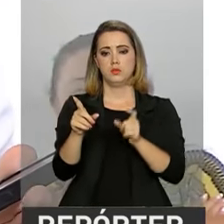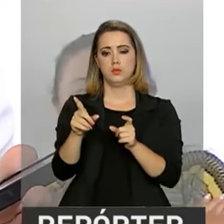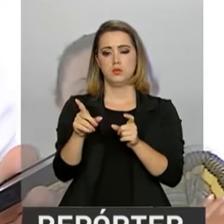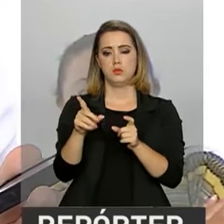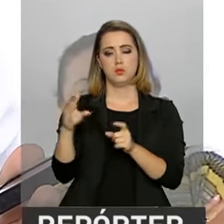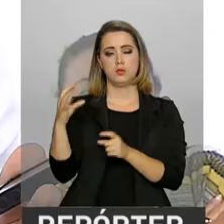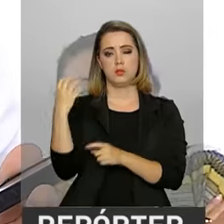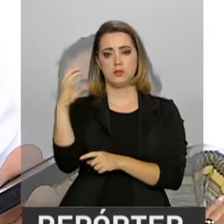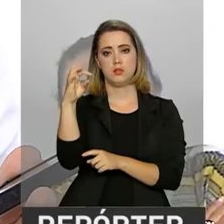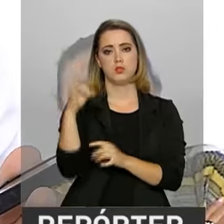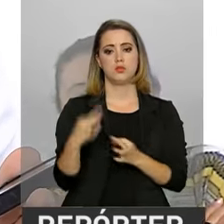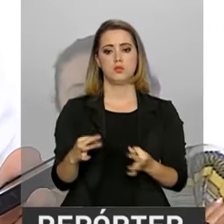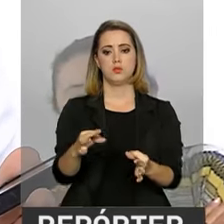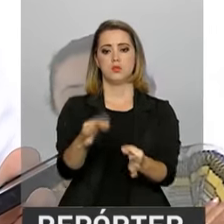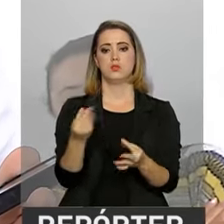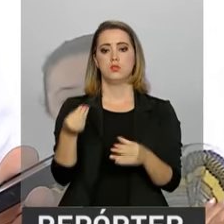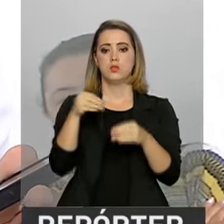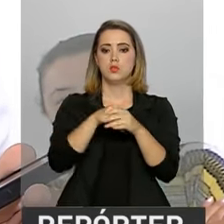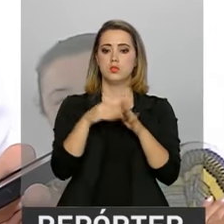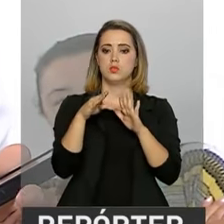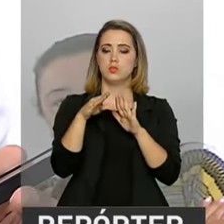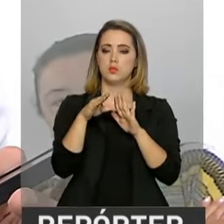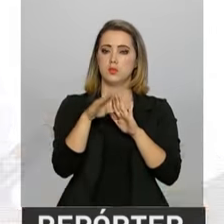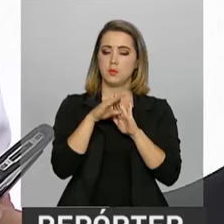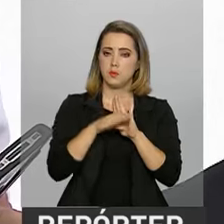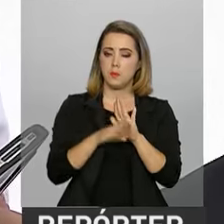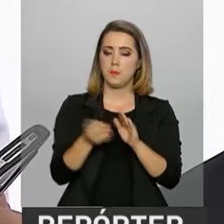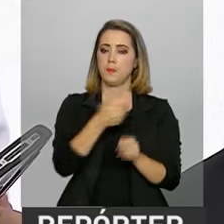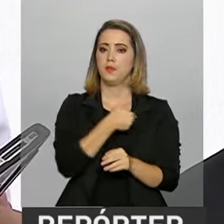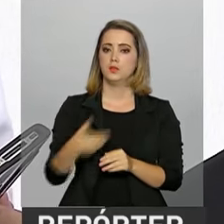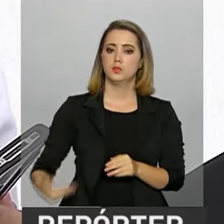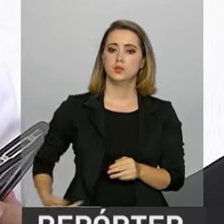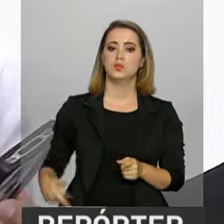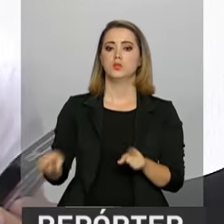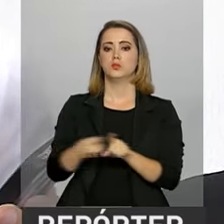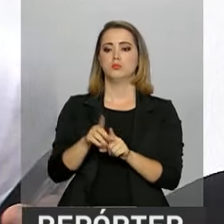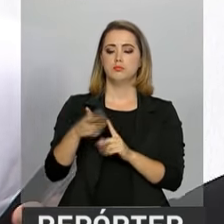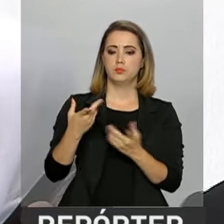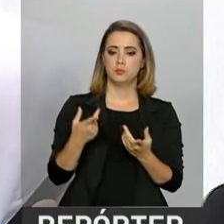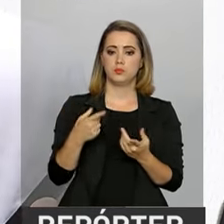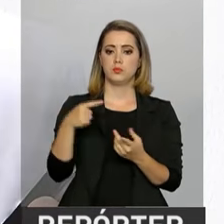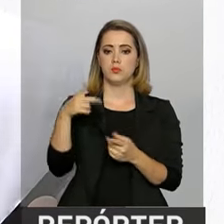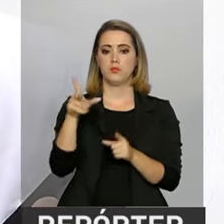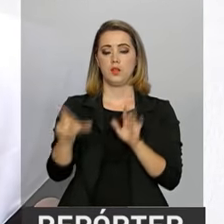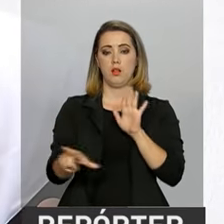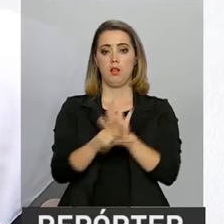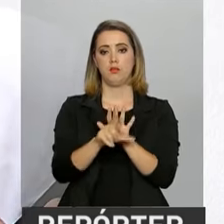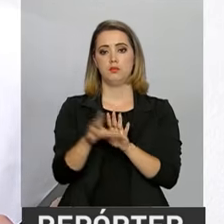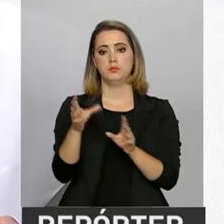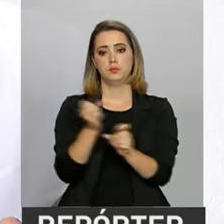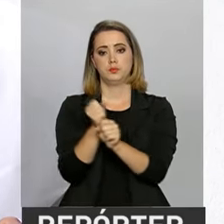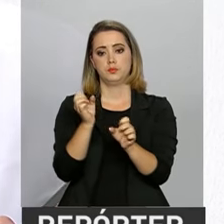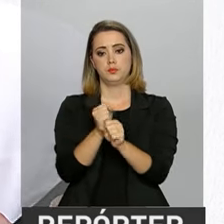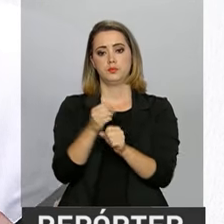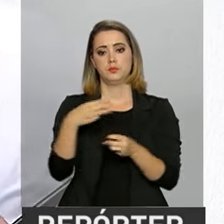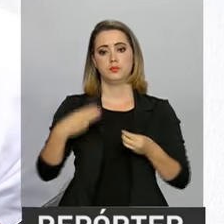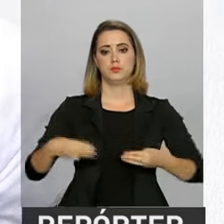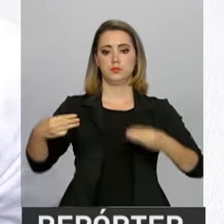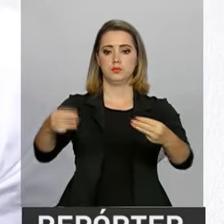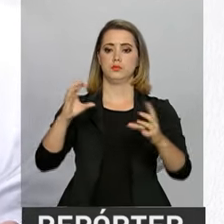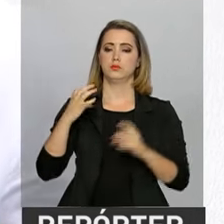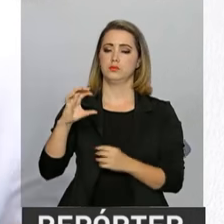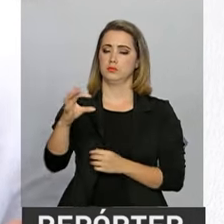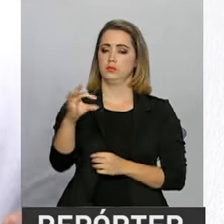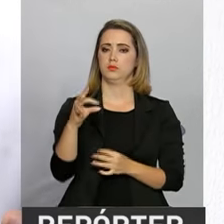à inovação, de dentro do governo e de fora do governo. A lei orçamentária de 2017 prevê para o Ministério da Ciência,